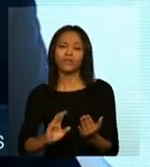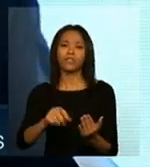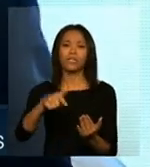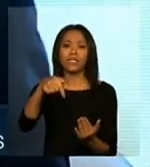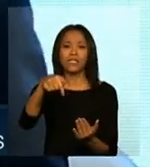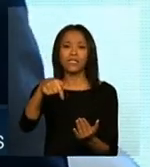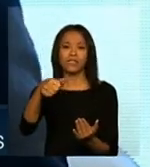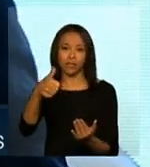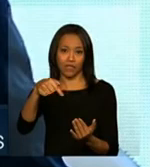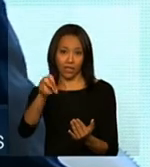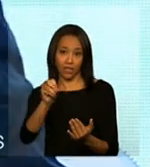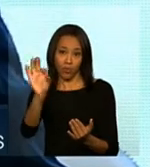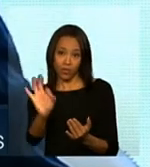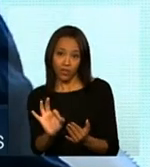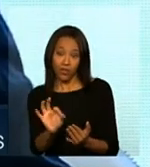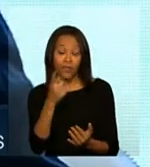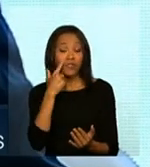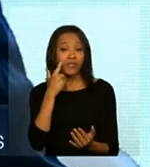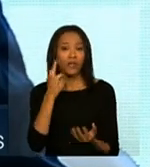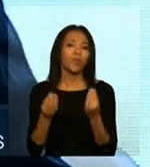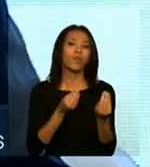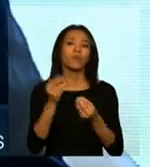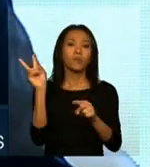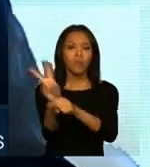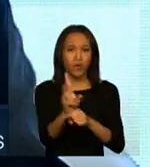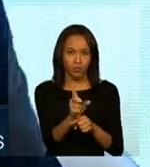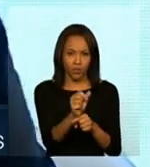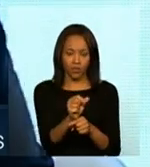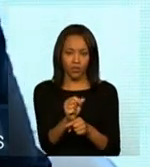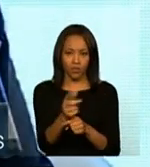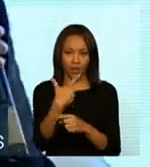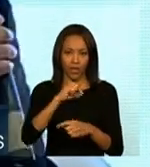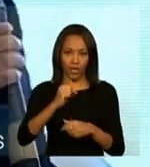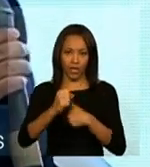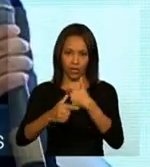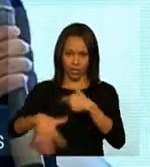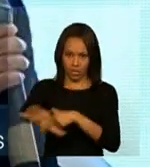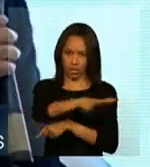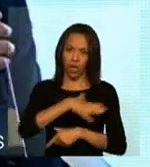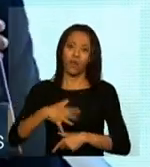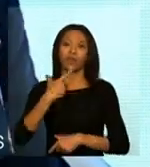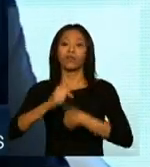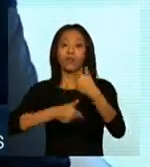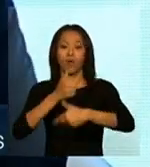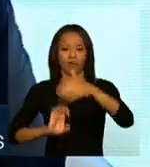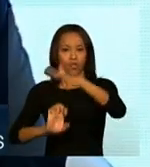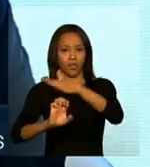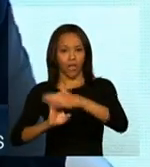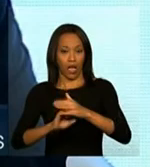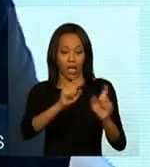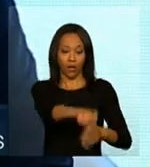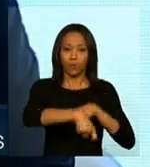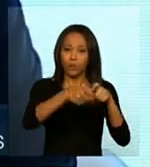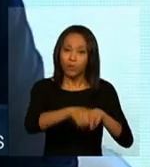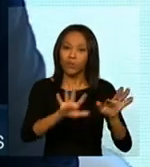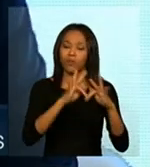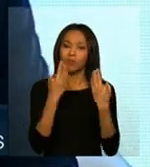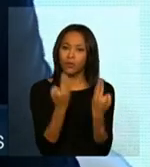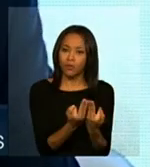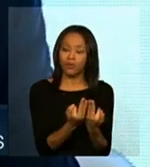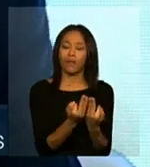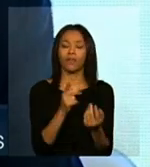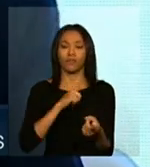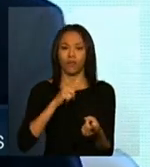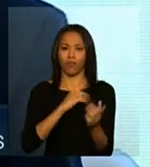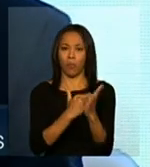Você sabe qual é que foi a evolução do crédito para a agricultura de escala empresarial no mesmo período? Enquanto a agricultura familiar